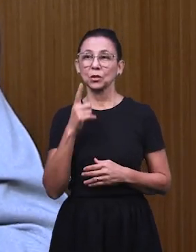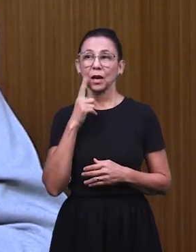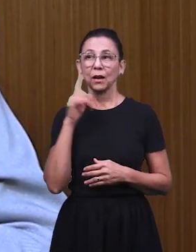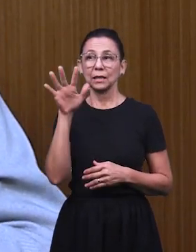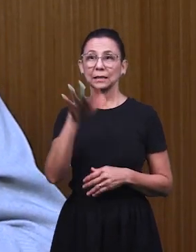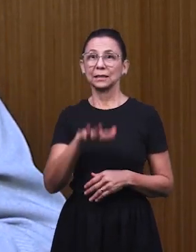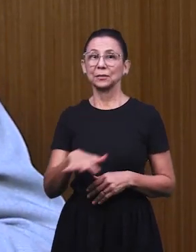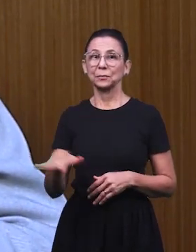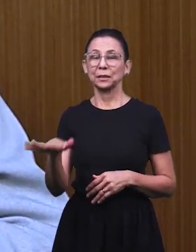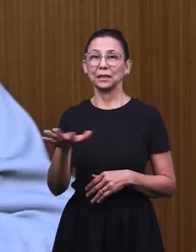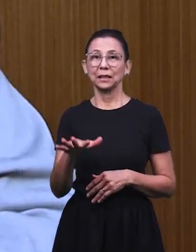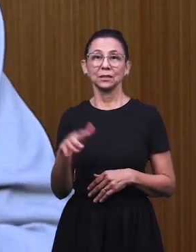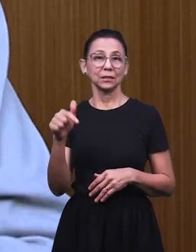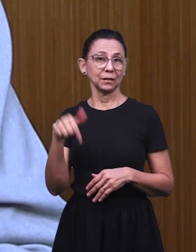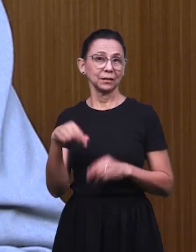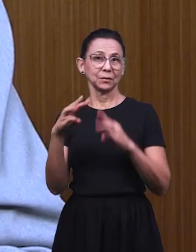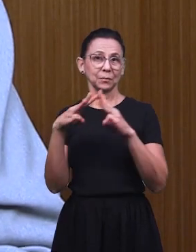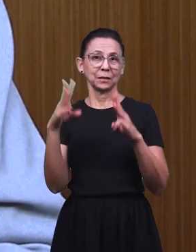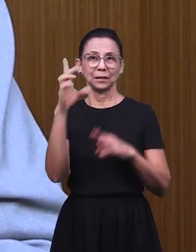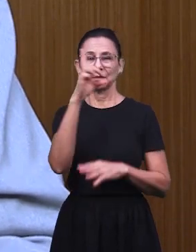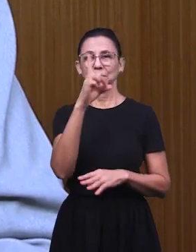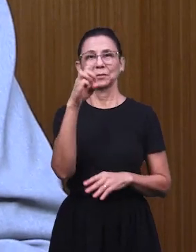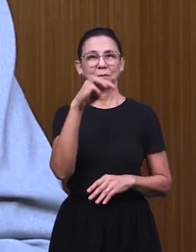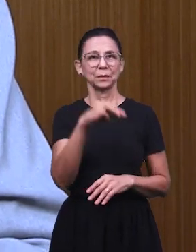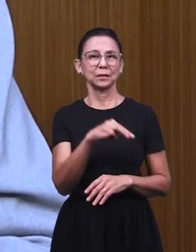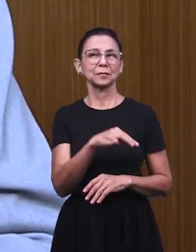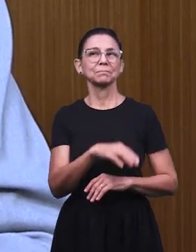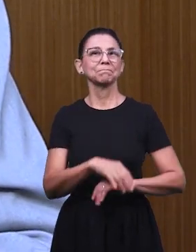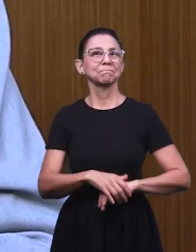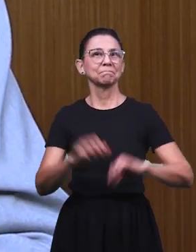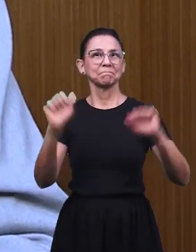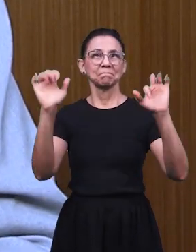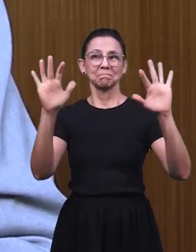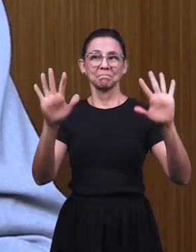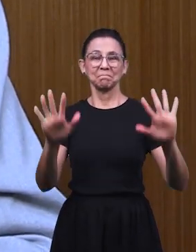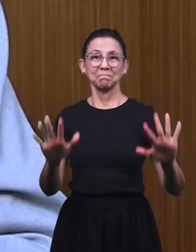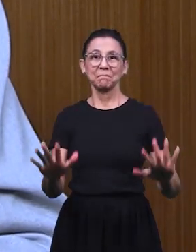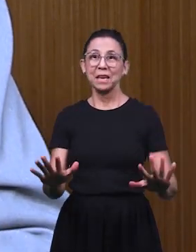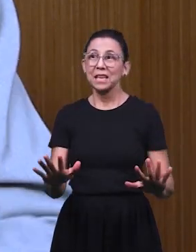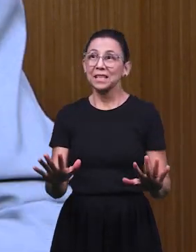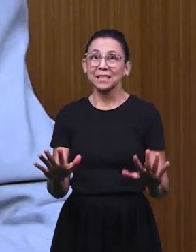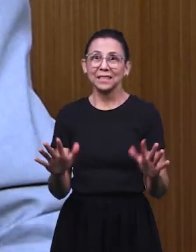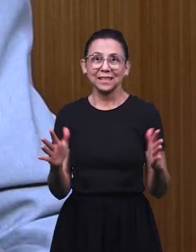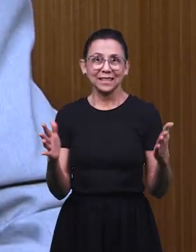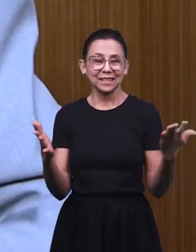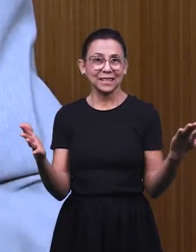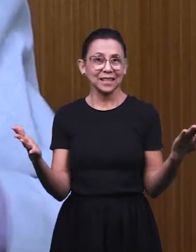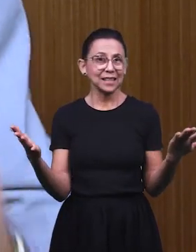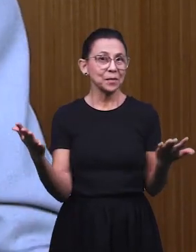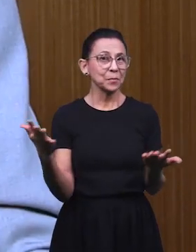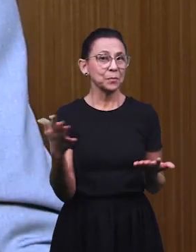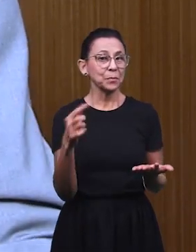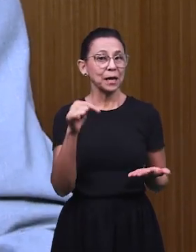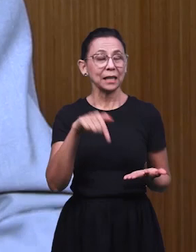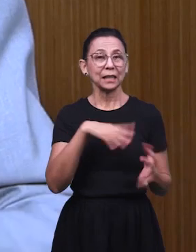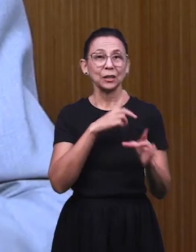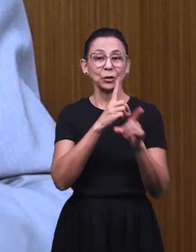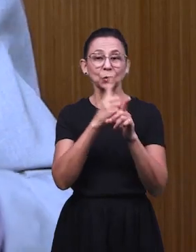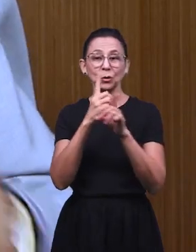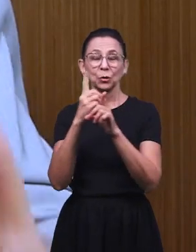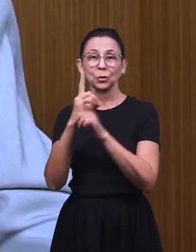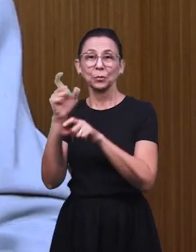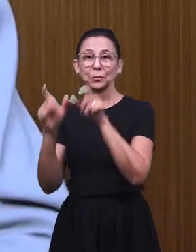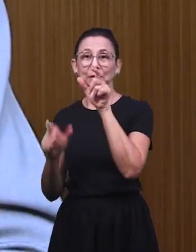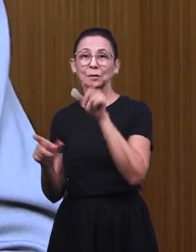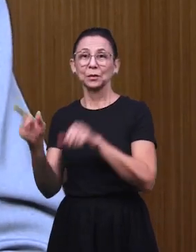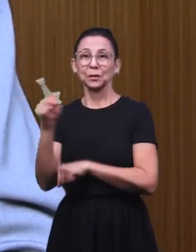esse ambiente aqui que fica no Manaim de Domingos Martins e que tem sido uma bênção para nós, porque a gente aqui está encontrando os irmãos do Brasil,